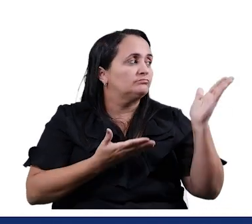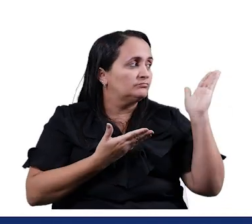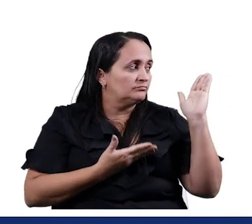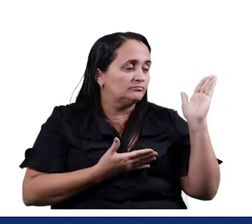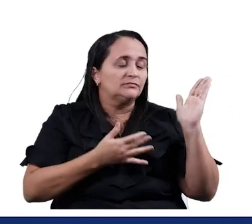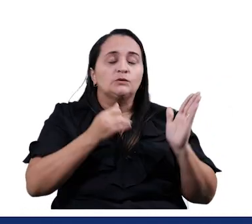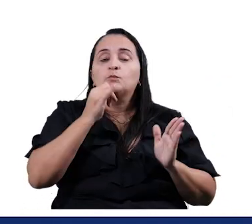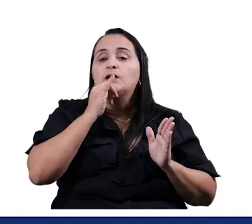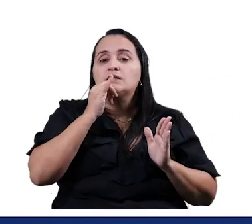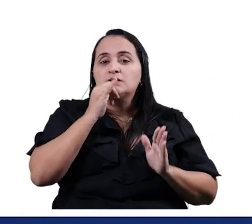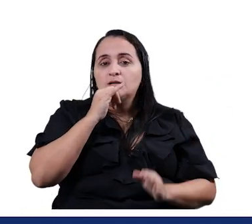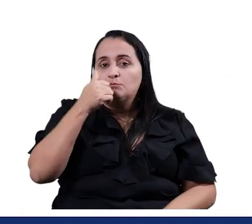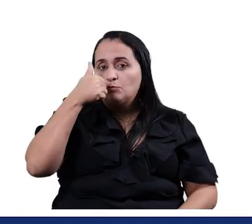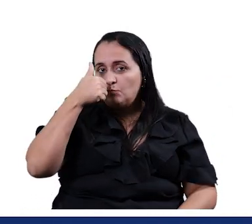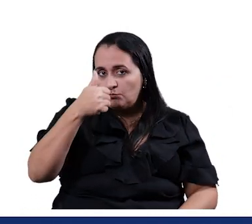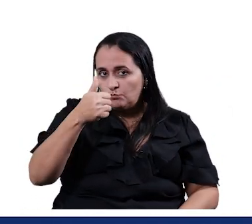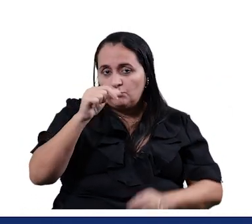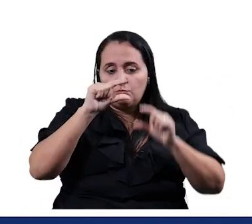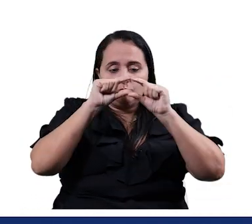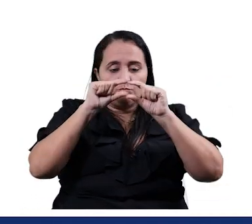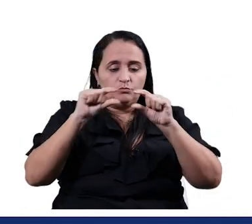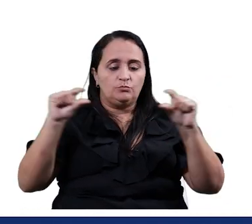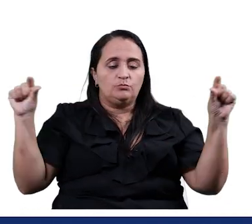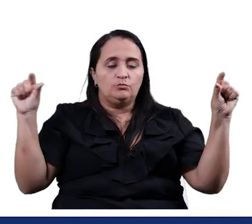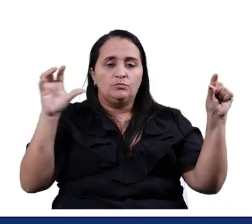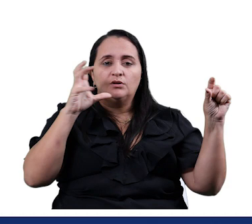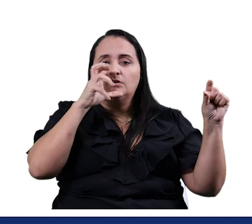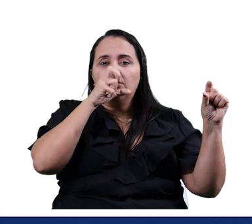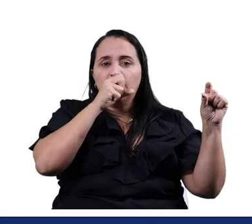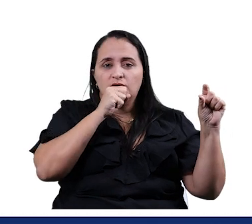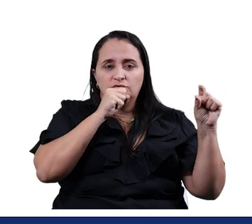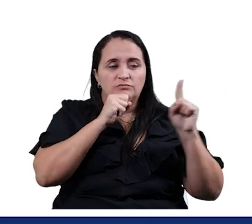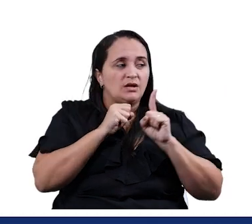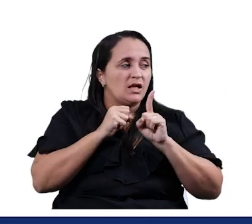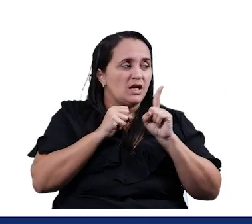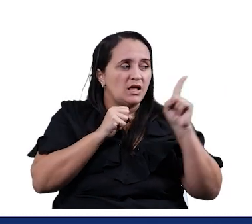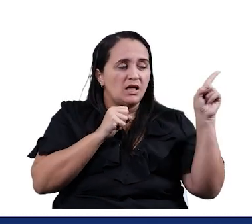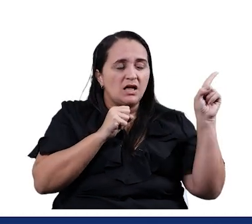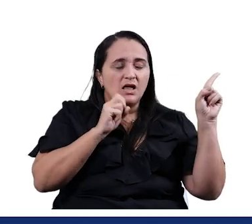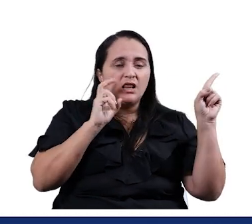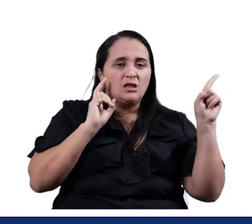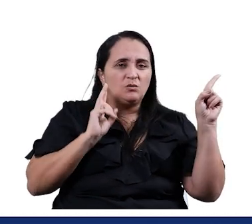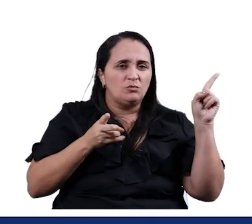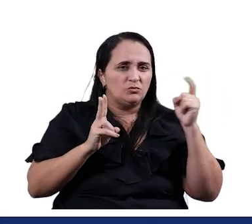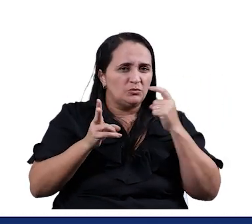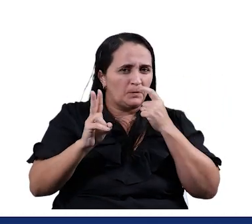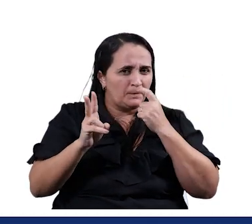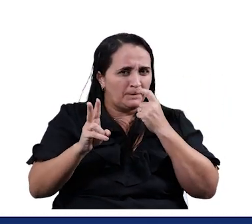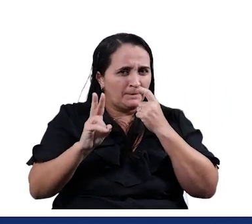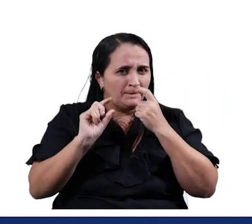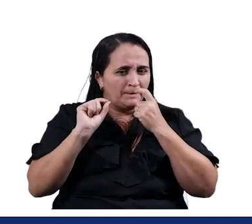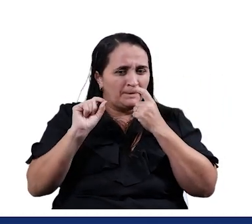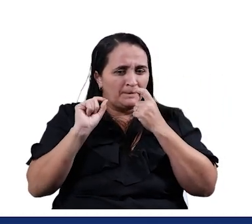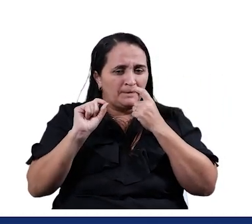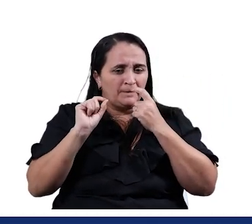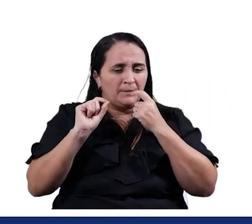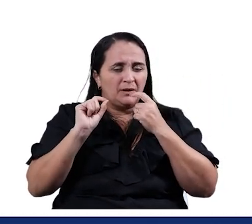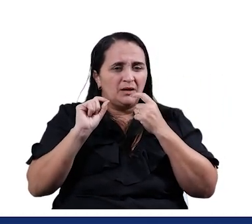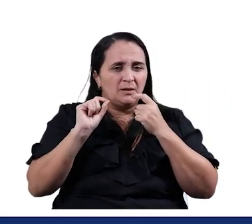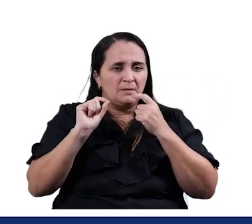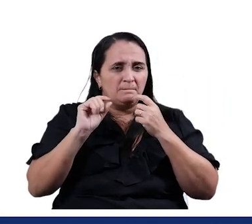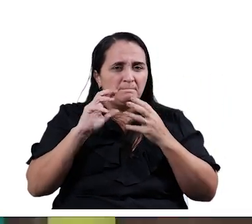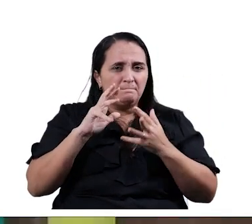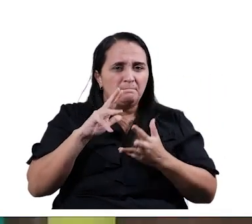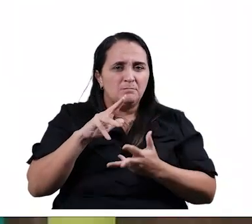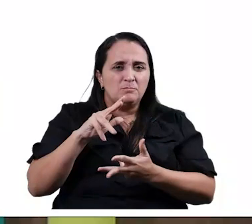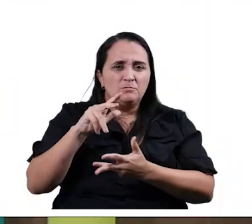no exemplo 1. Ele é o recordista mundial de cestas. Fresquinho, né? Peguei agora do texto de